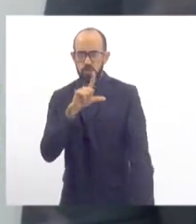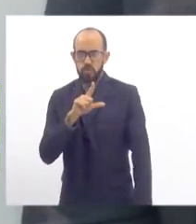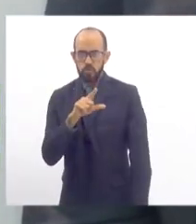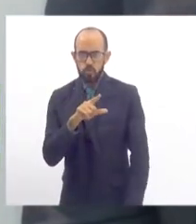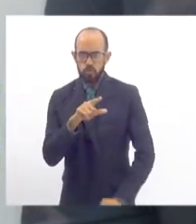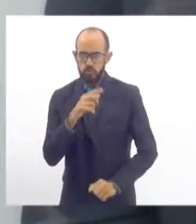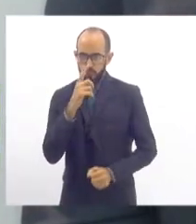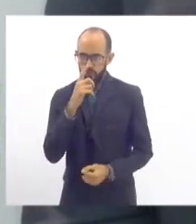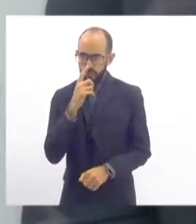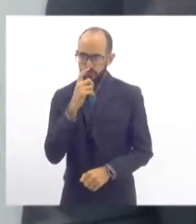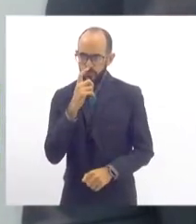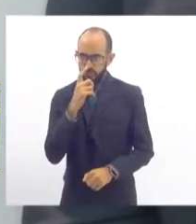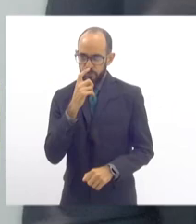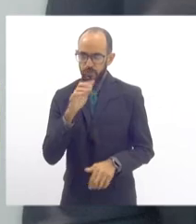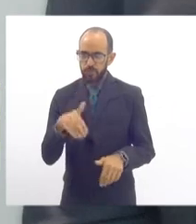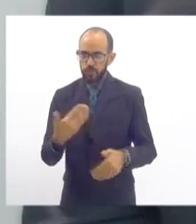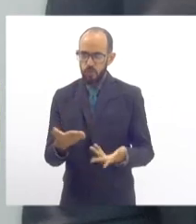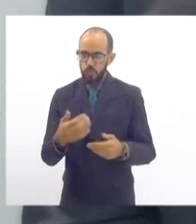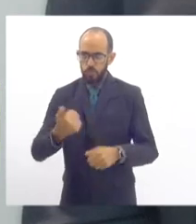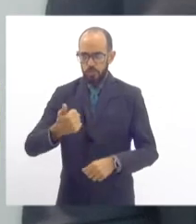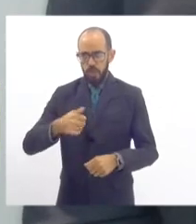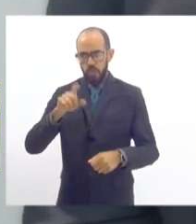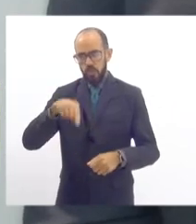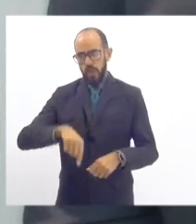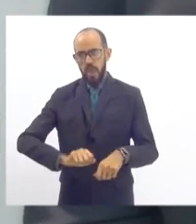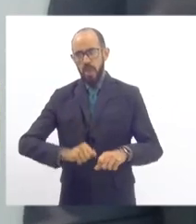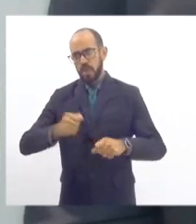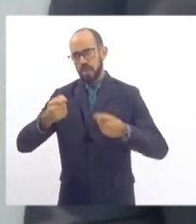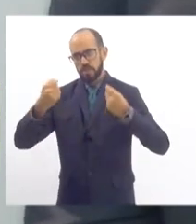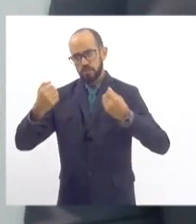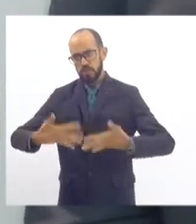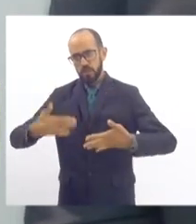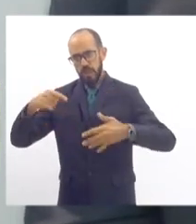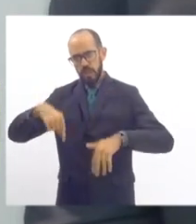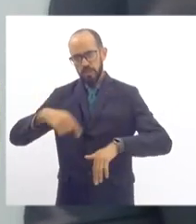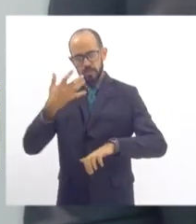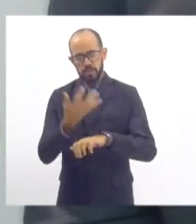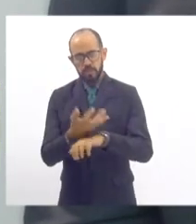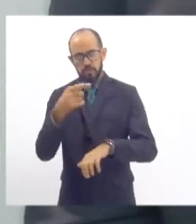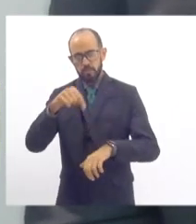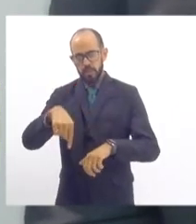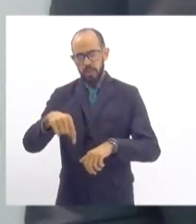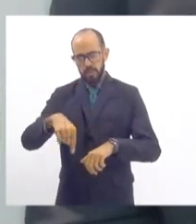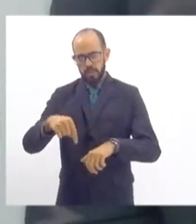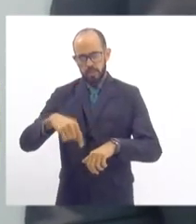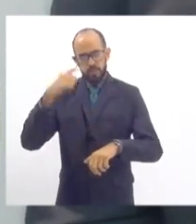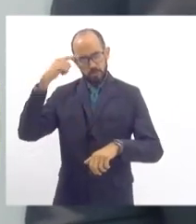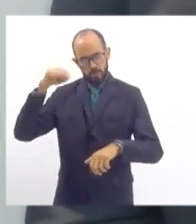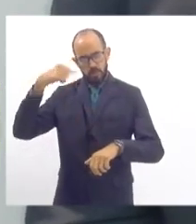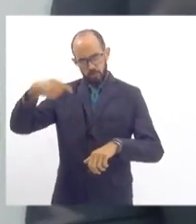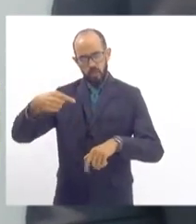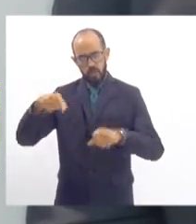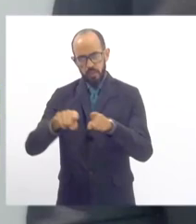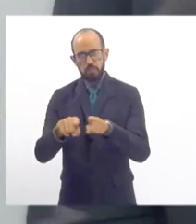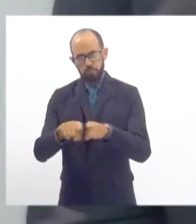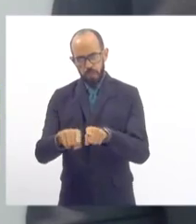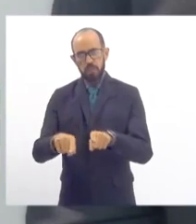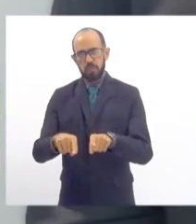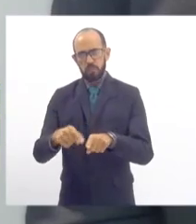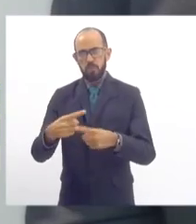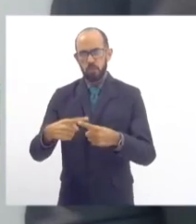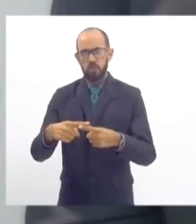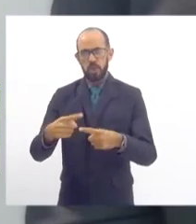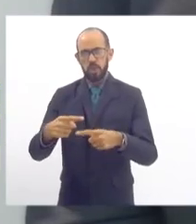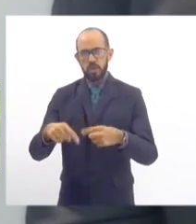Então, a primeira coisa que tem que ser feita é colocar essa matéria aqui na semana que vem. Por quê? Porque,